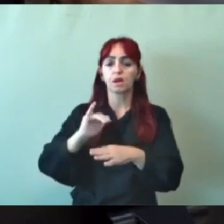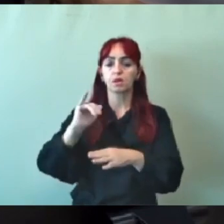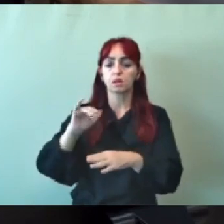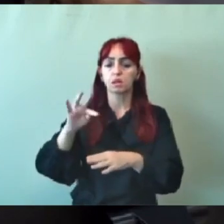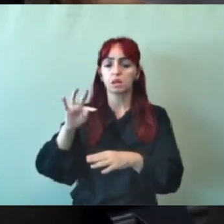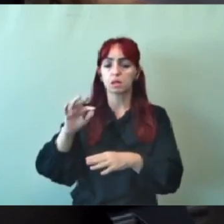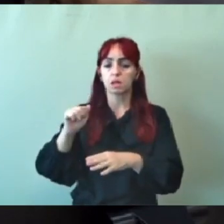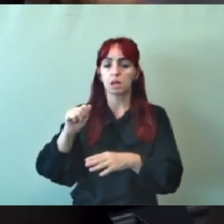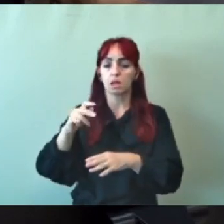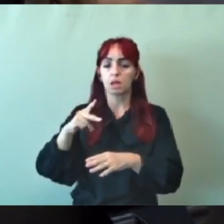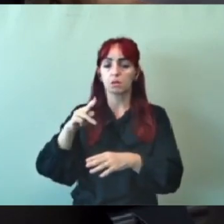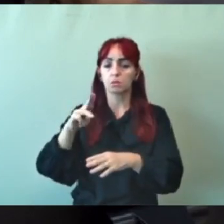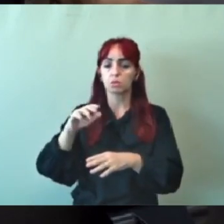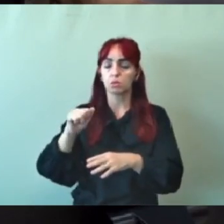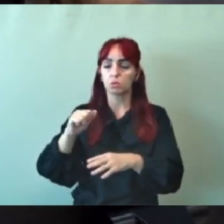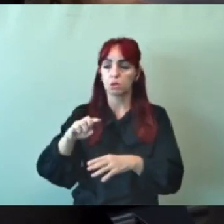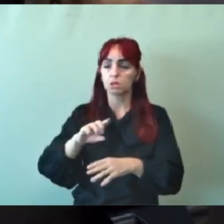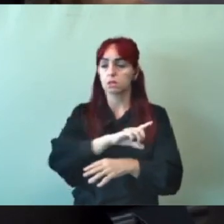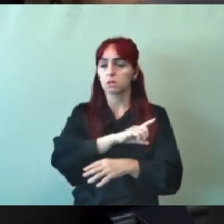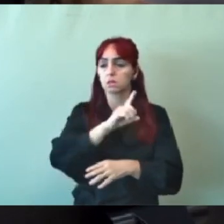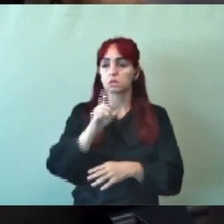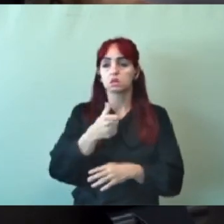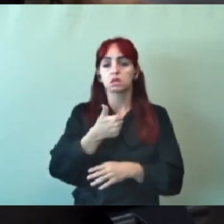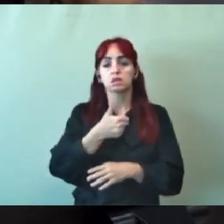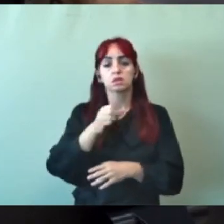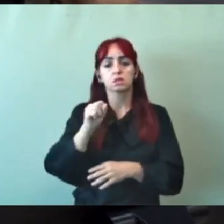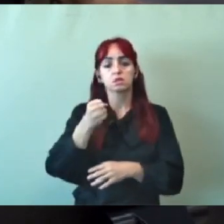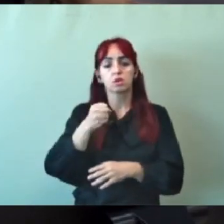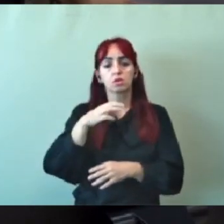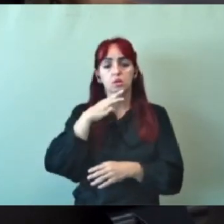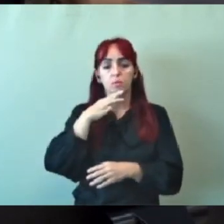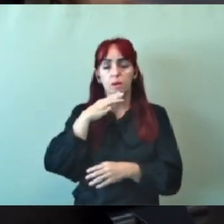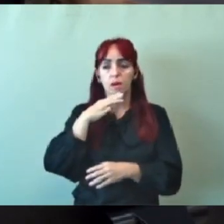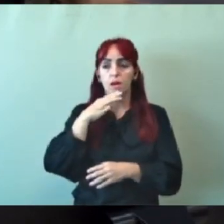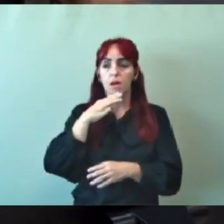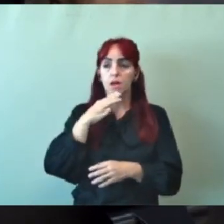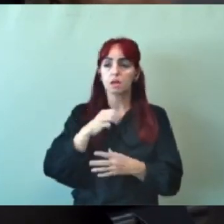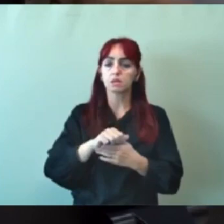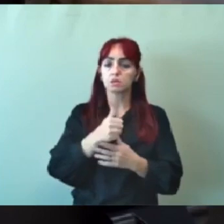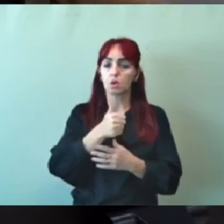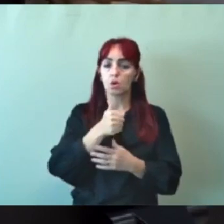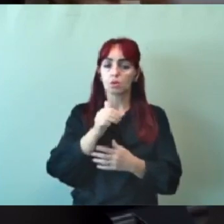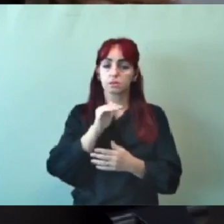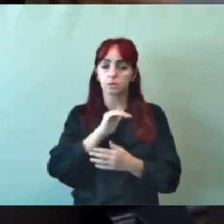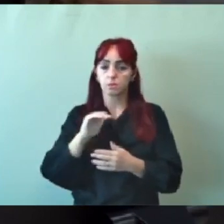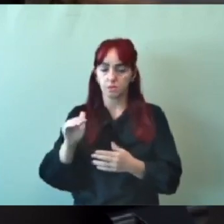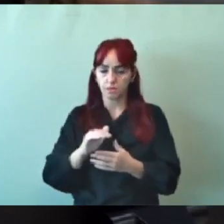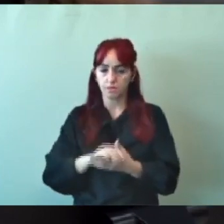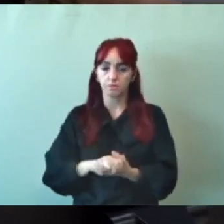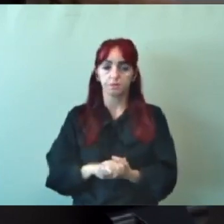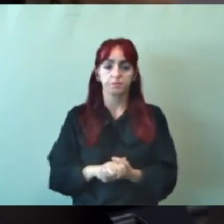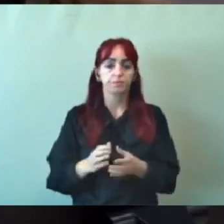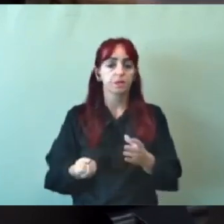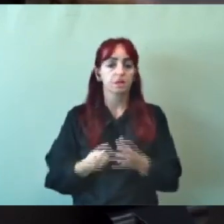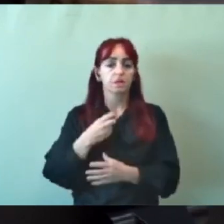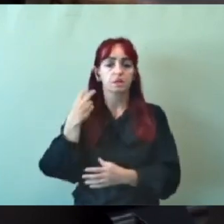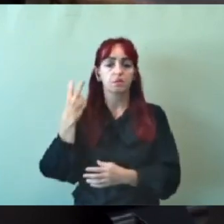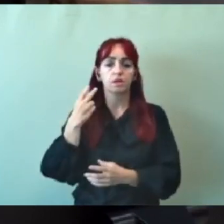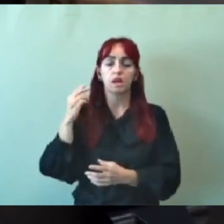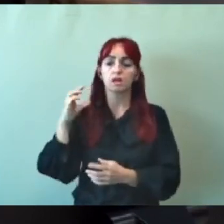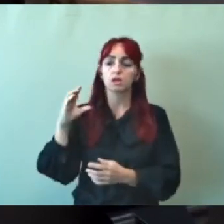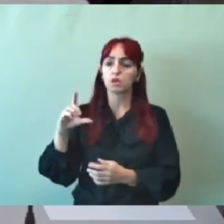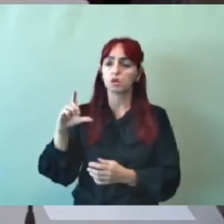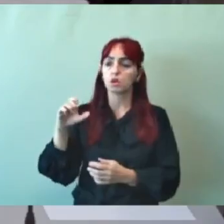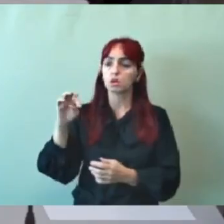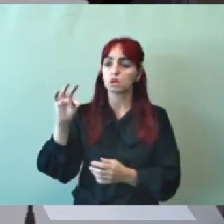março, horário às 11h30, de autoria do vereador Cleiton Xavier. Em discussão, votação, como voto